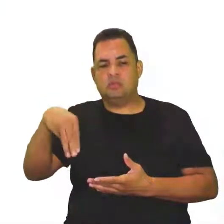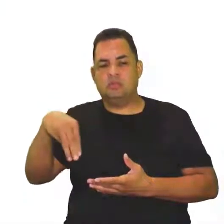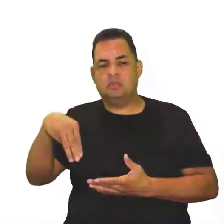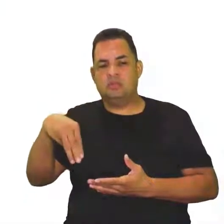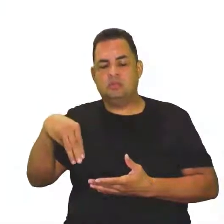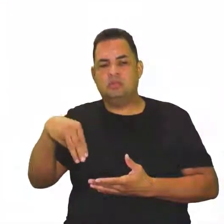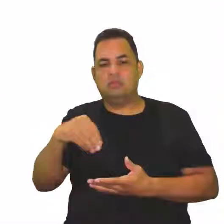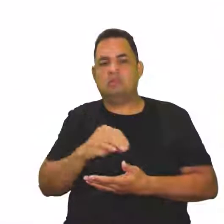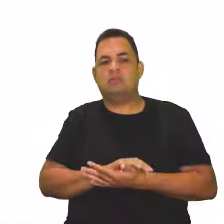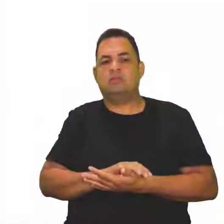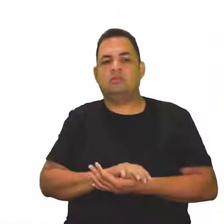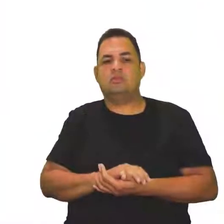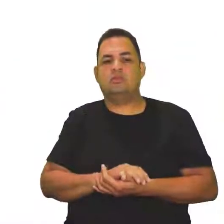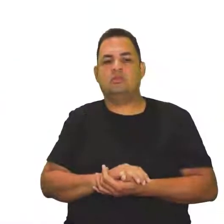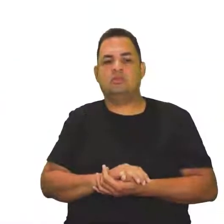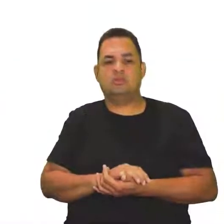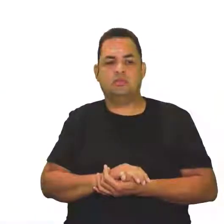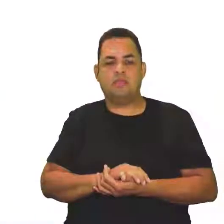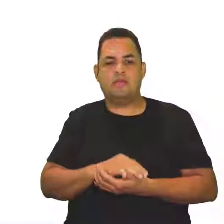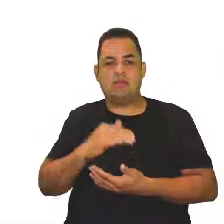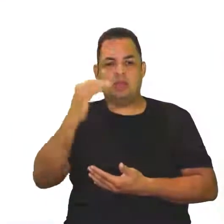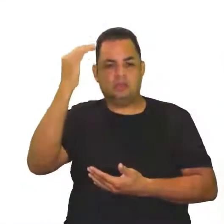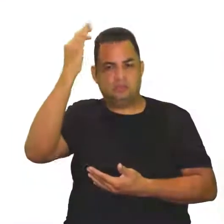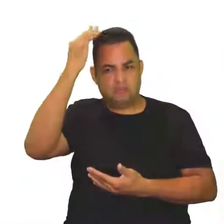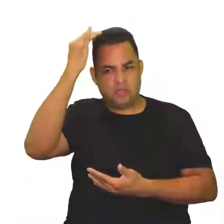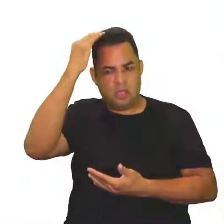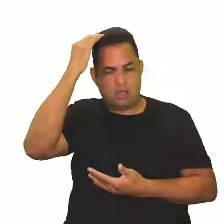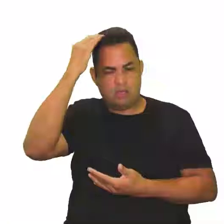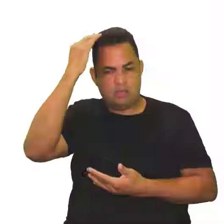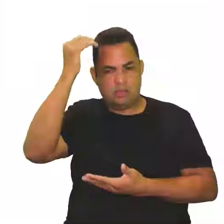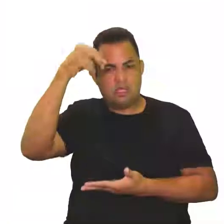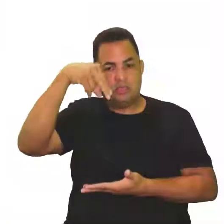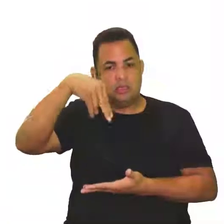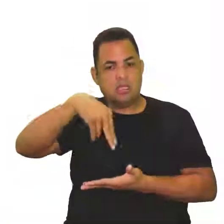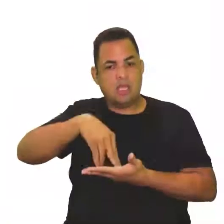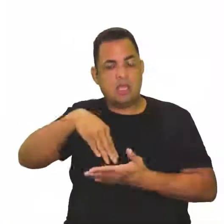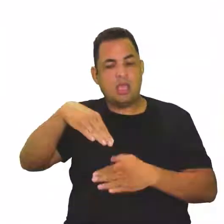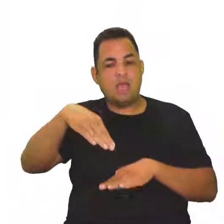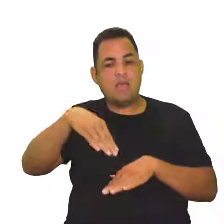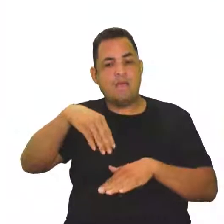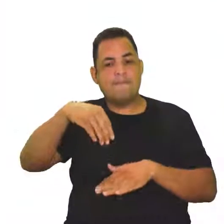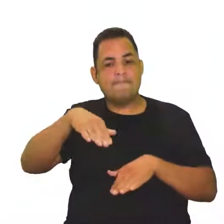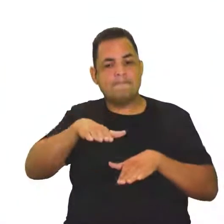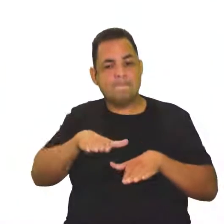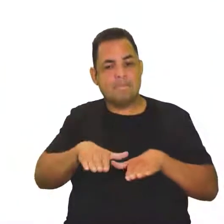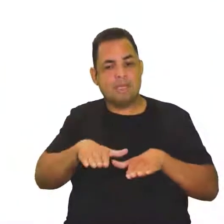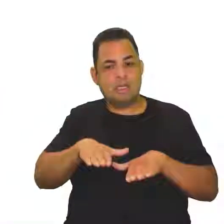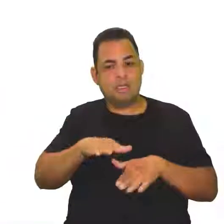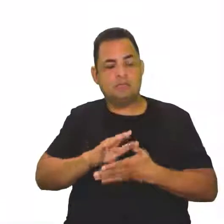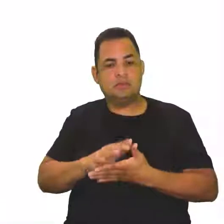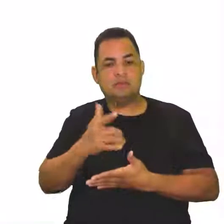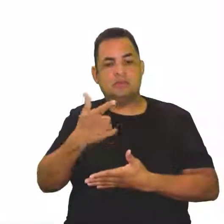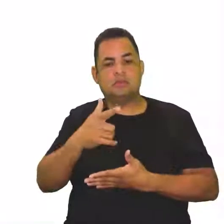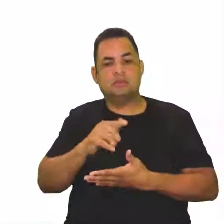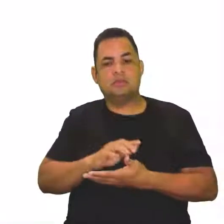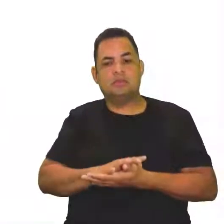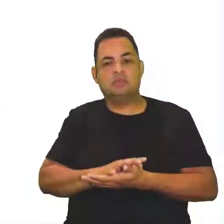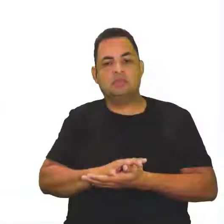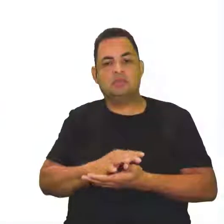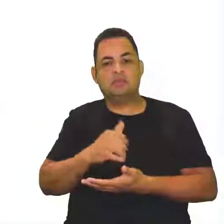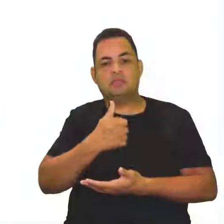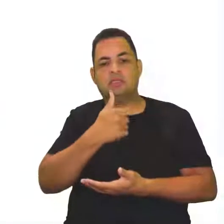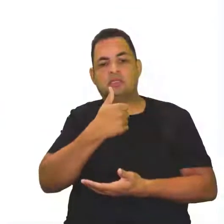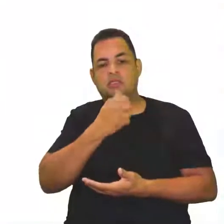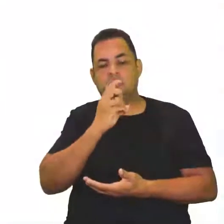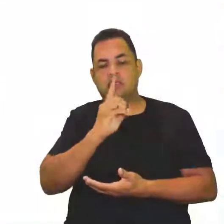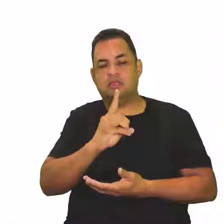1,8 metros, entre seus cabelos e os seus pés, não existirá uma DDP de 180 volts, como